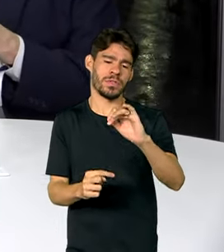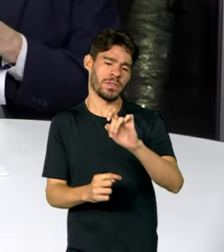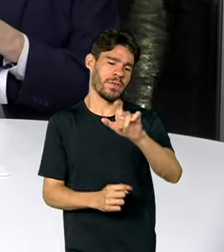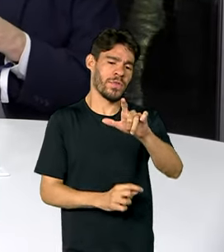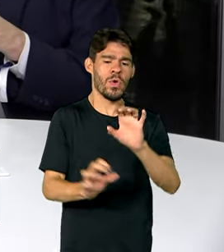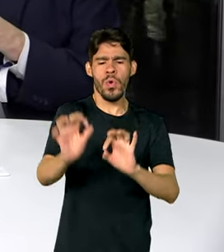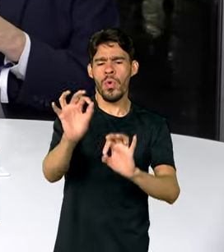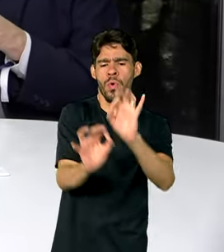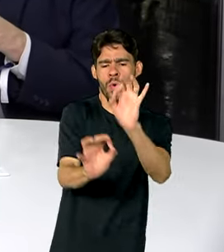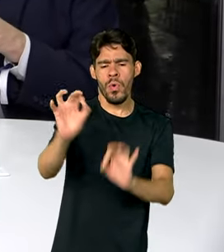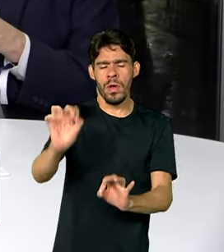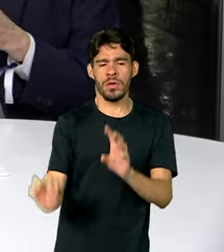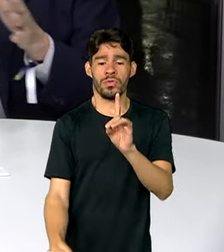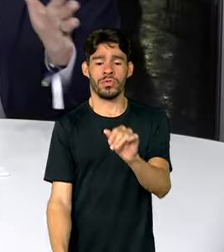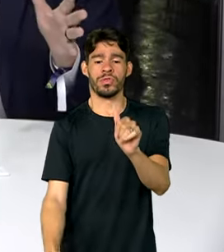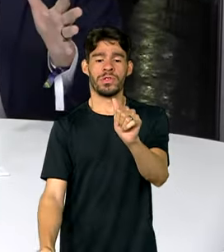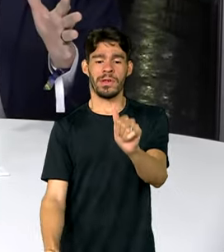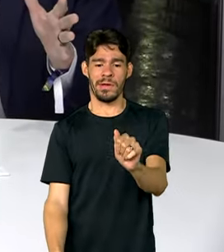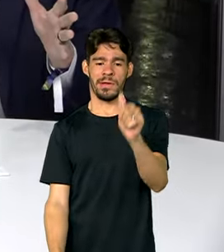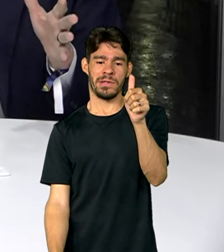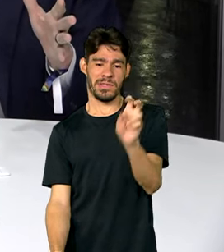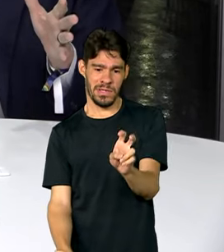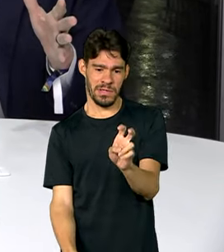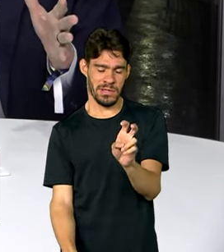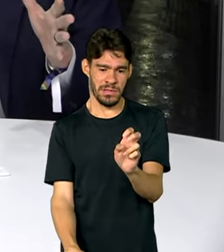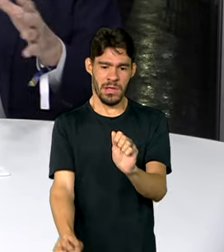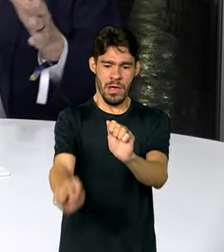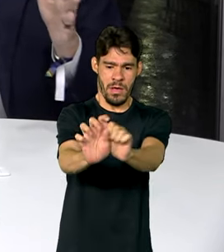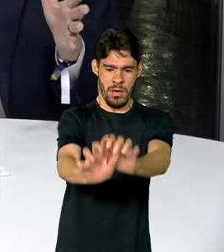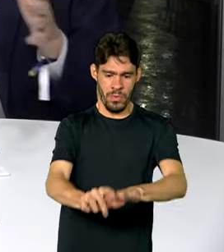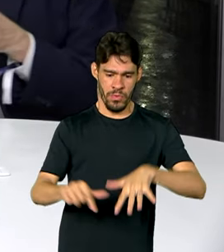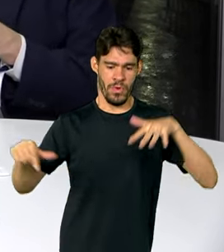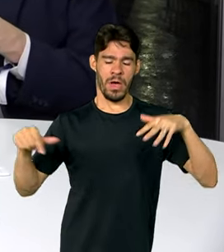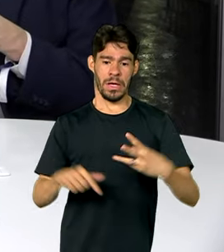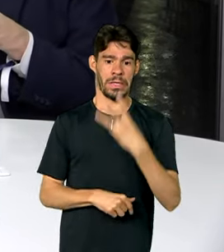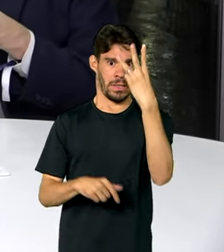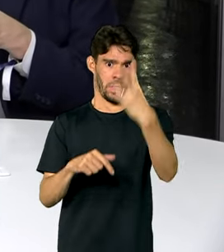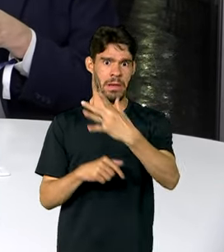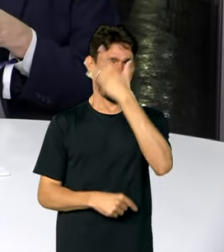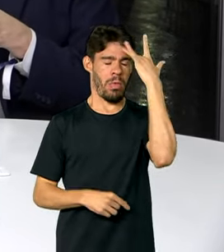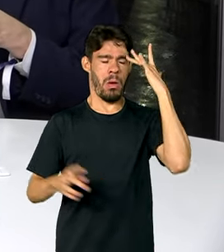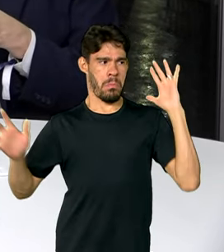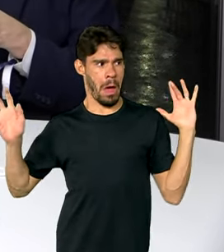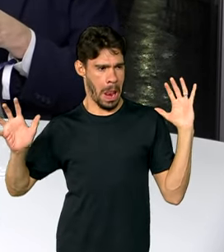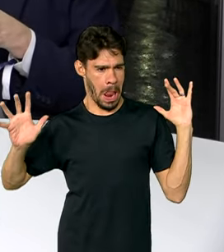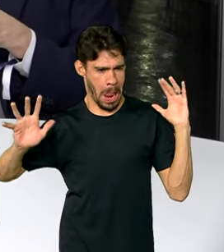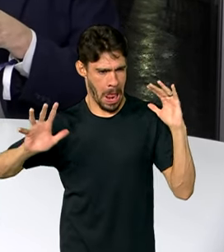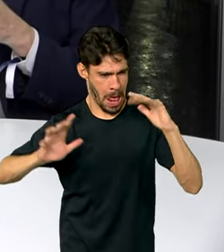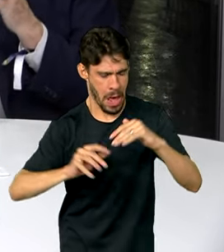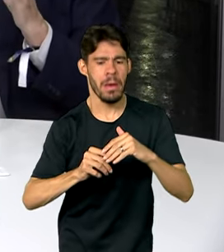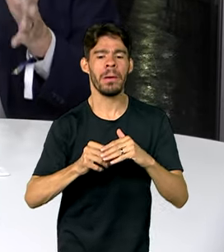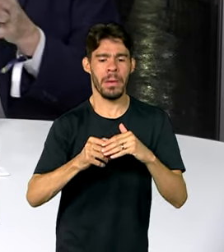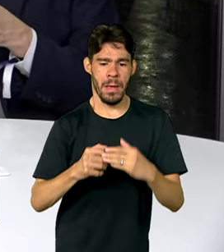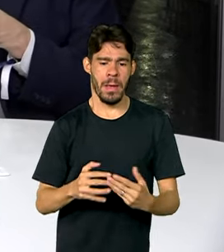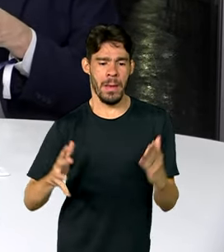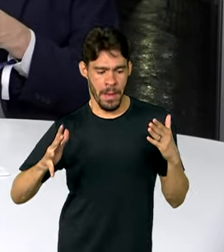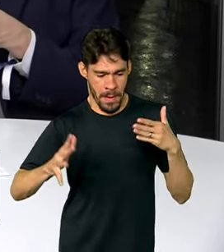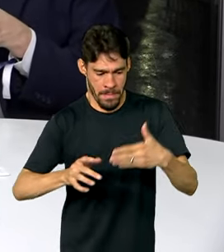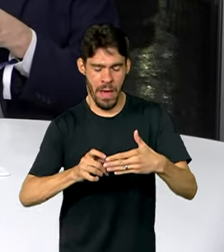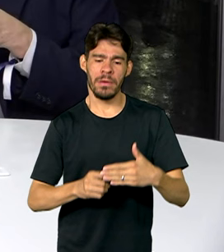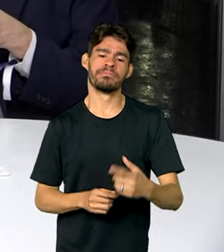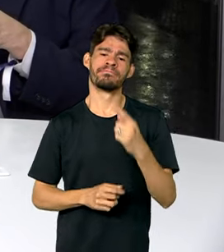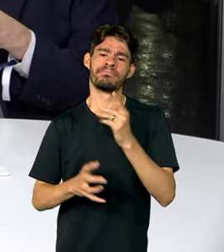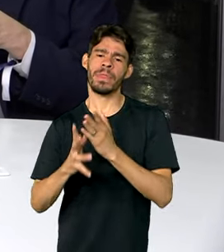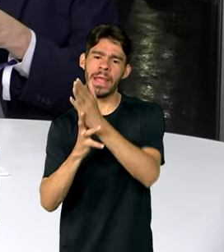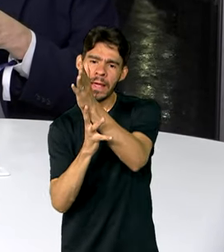gente organiza no dia 15 3 grandes plenárias com milhares de pessoas participando de cada um